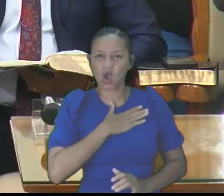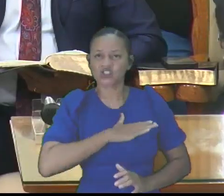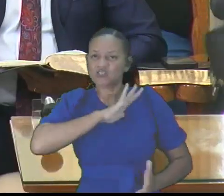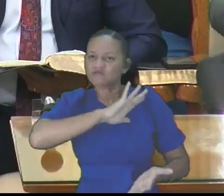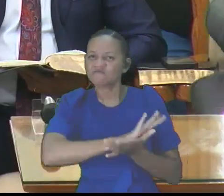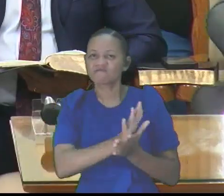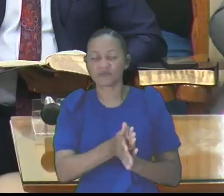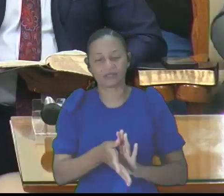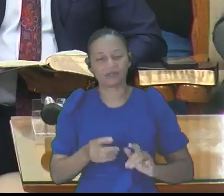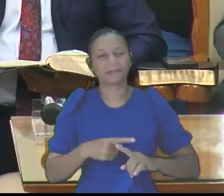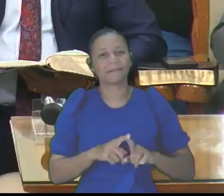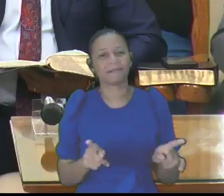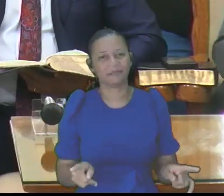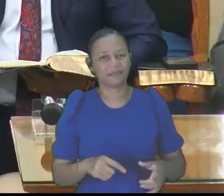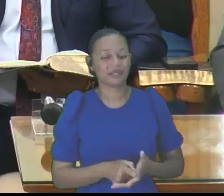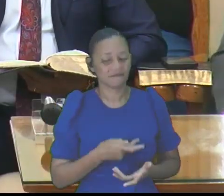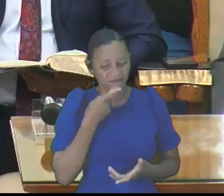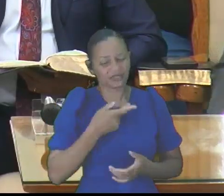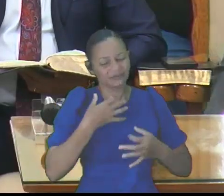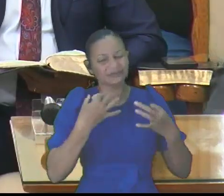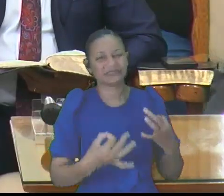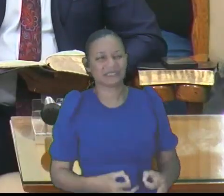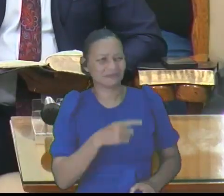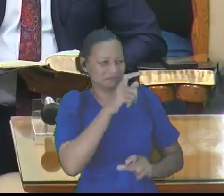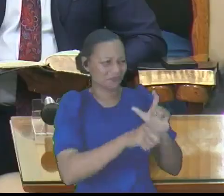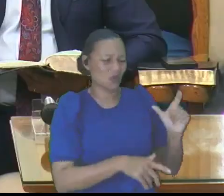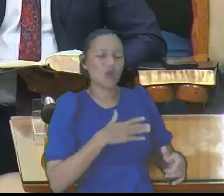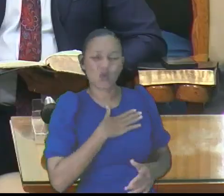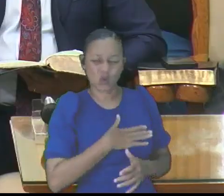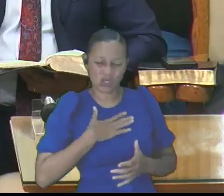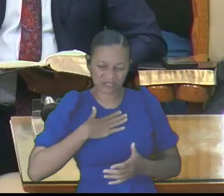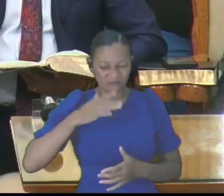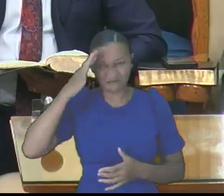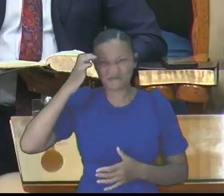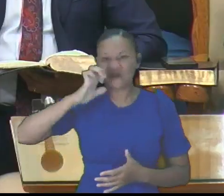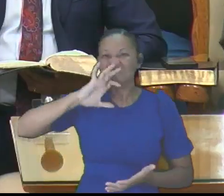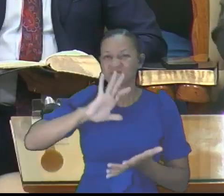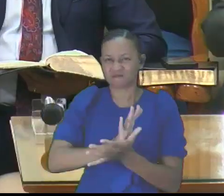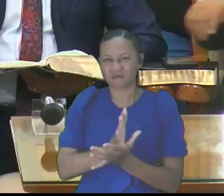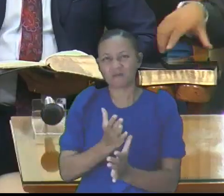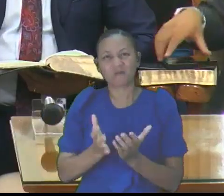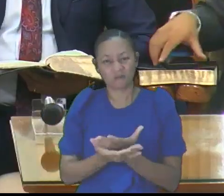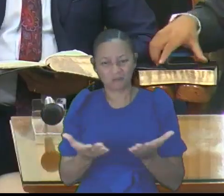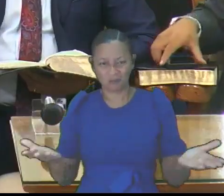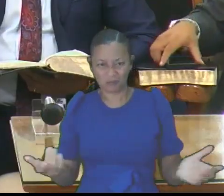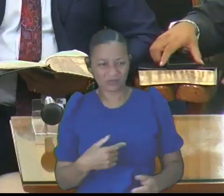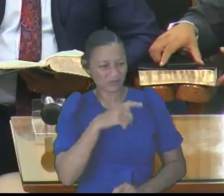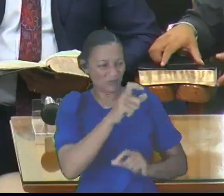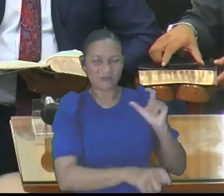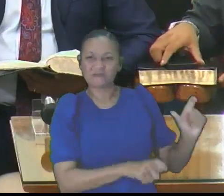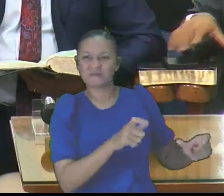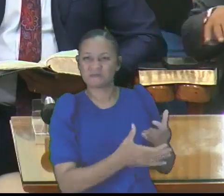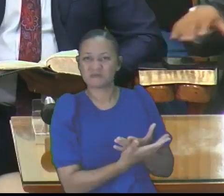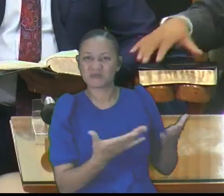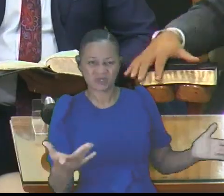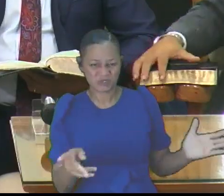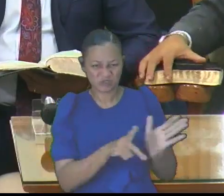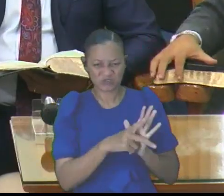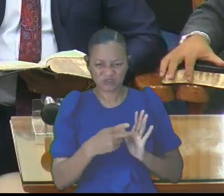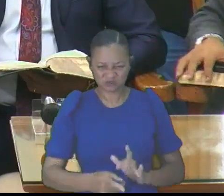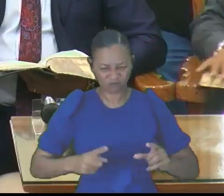destruidoras, mais corretamente falando, são destruidoras da fé, são agentes do adversário das nossas